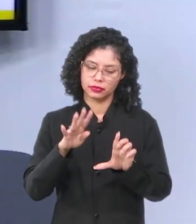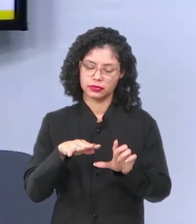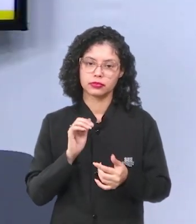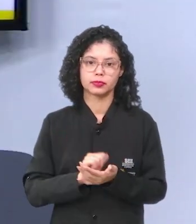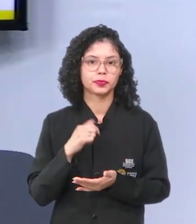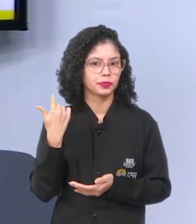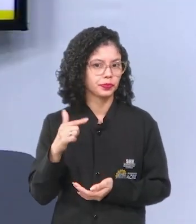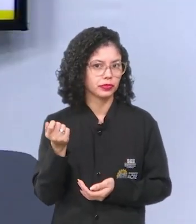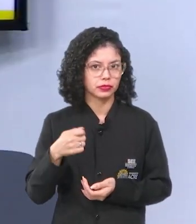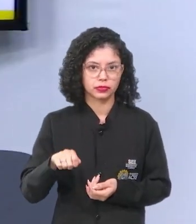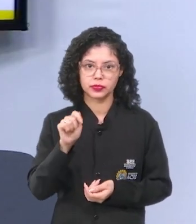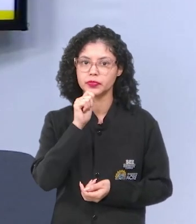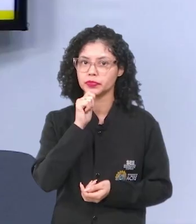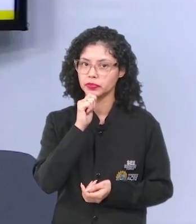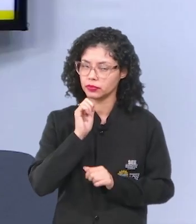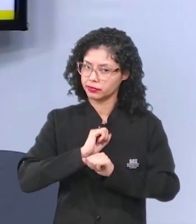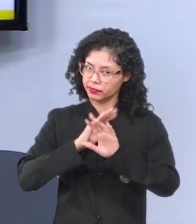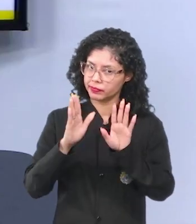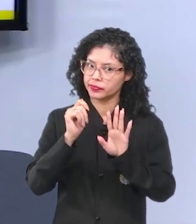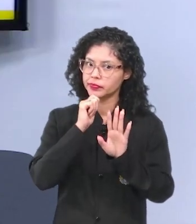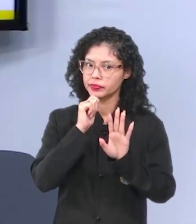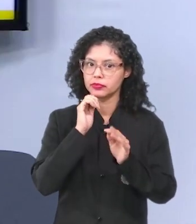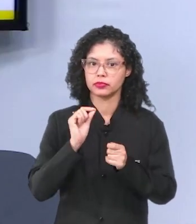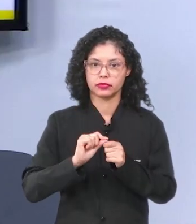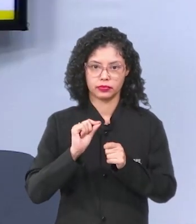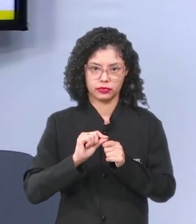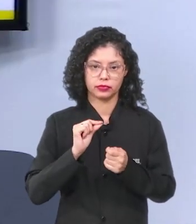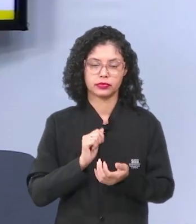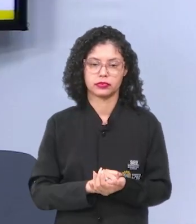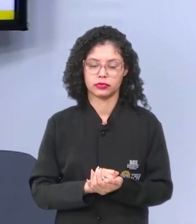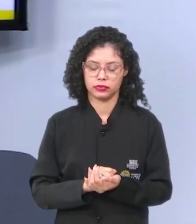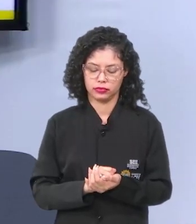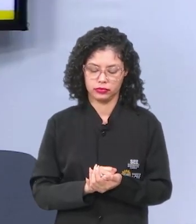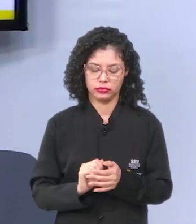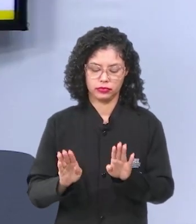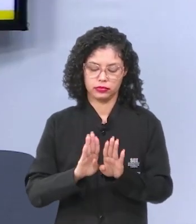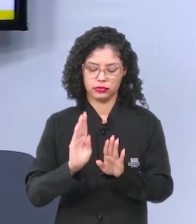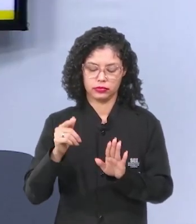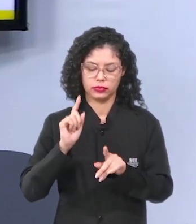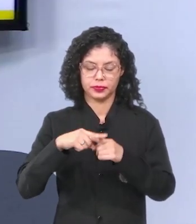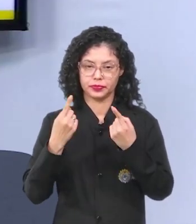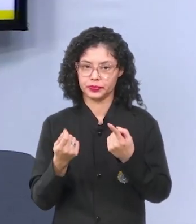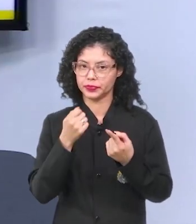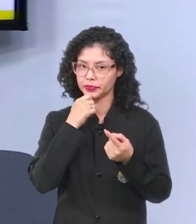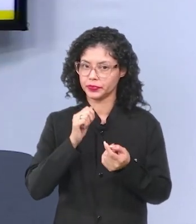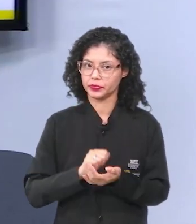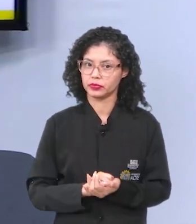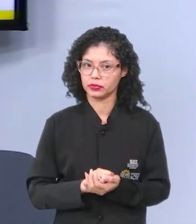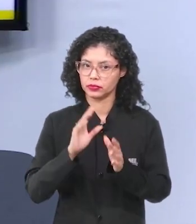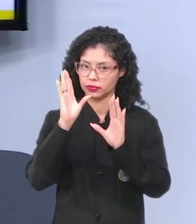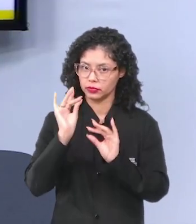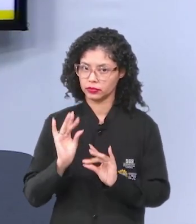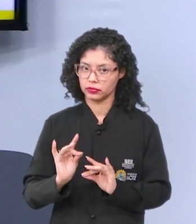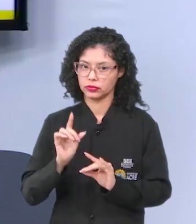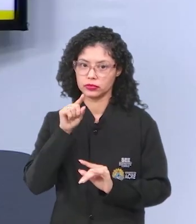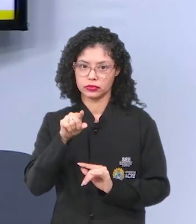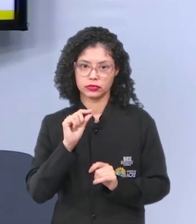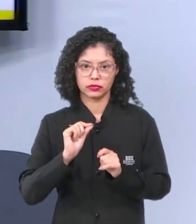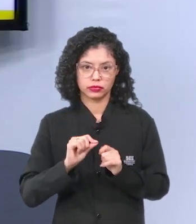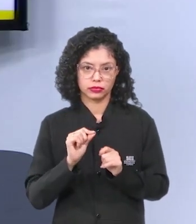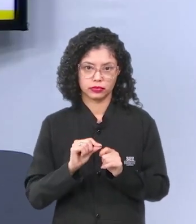tem necessidade, é claro, né, de fazer aquele... Mas, porém, um detalhe, para poder